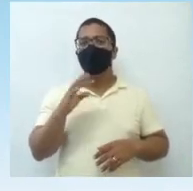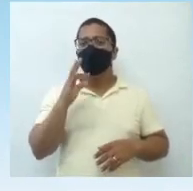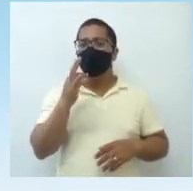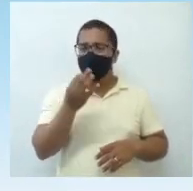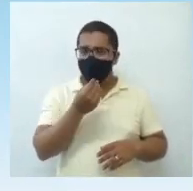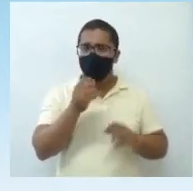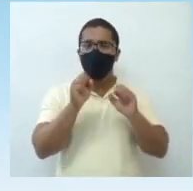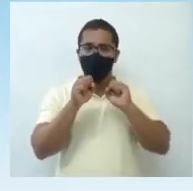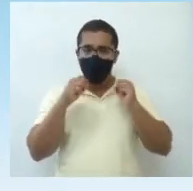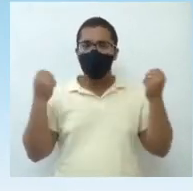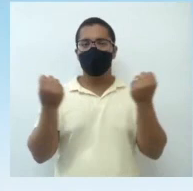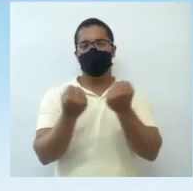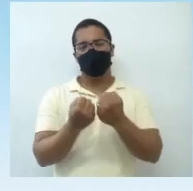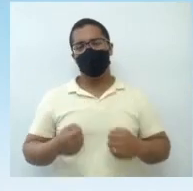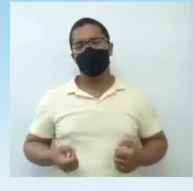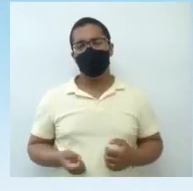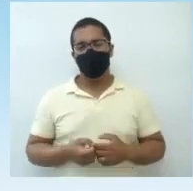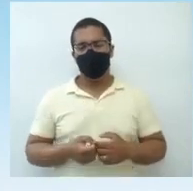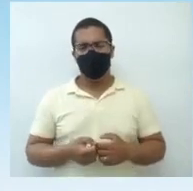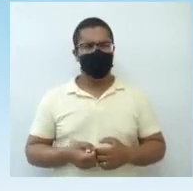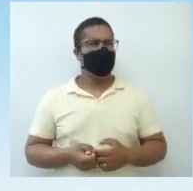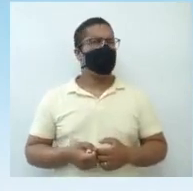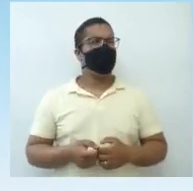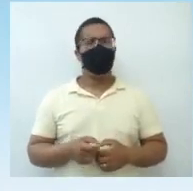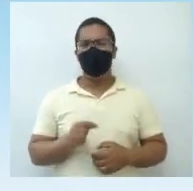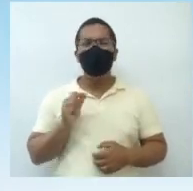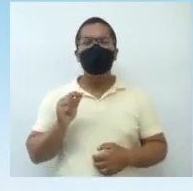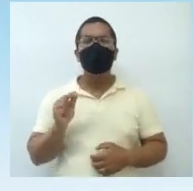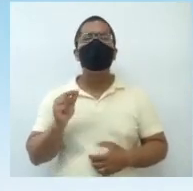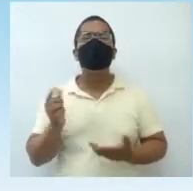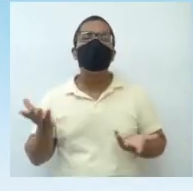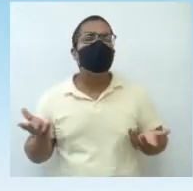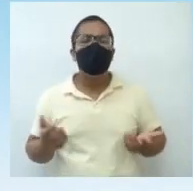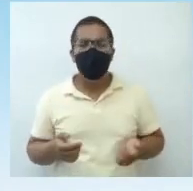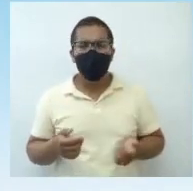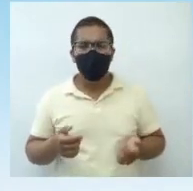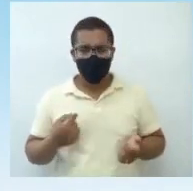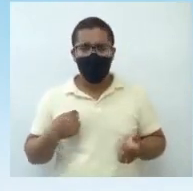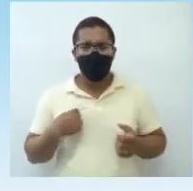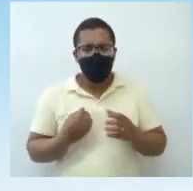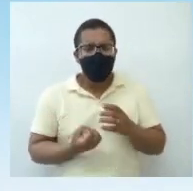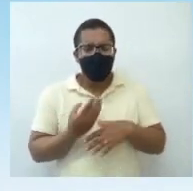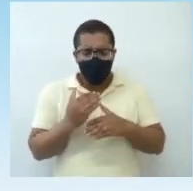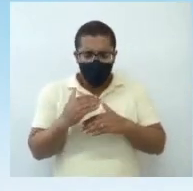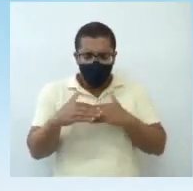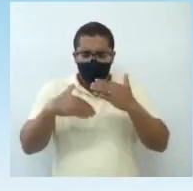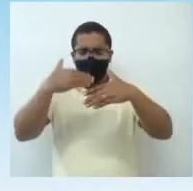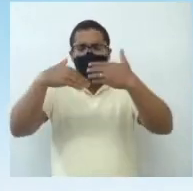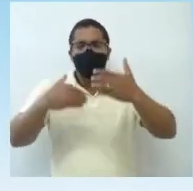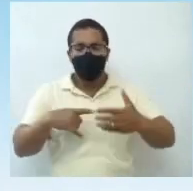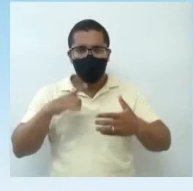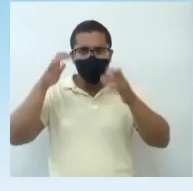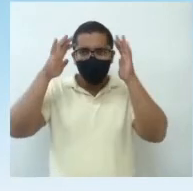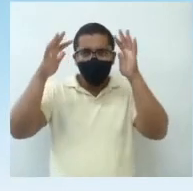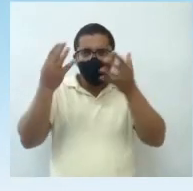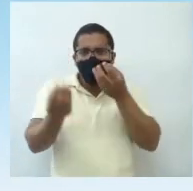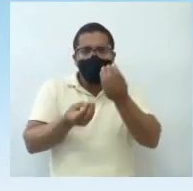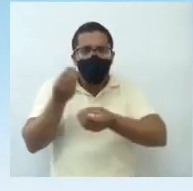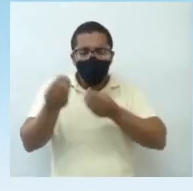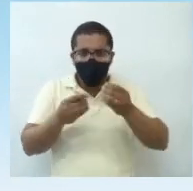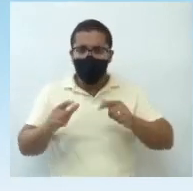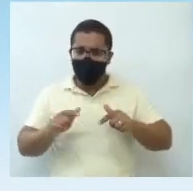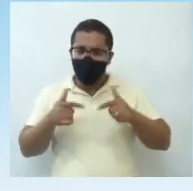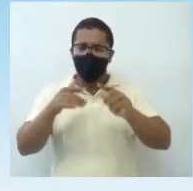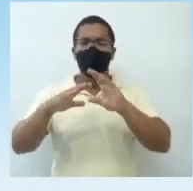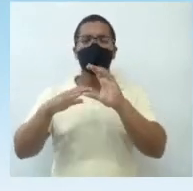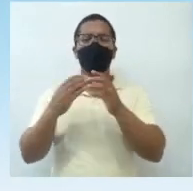conhecimento social o que seria o conhecimento social para como é que eu posso desenvolver essa teoria do agir